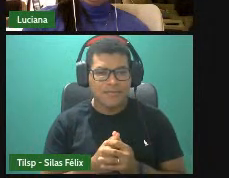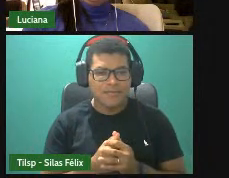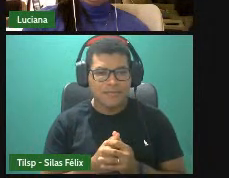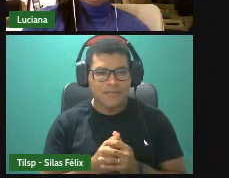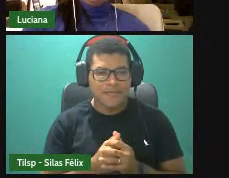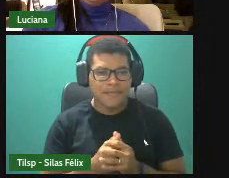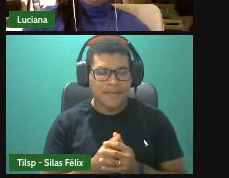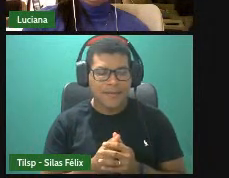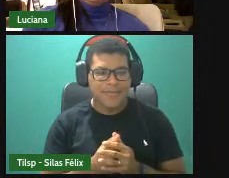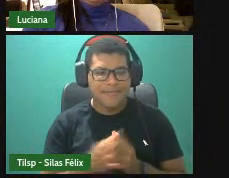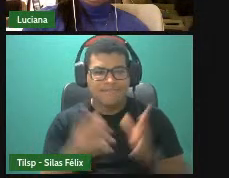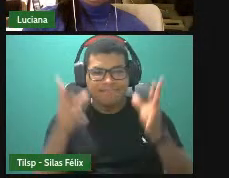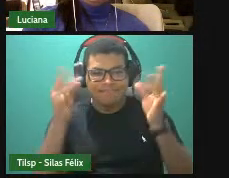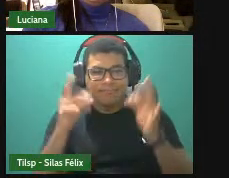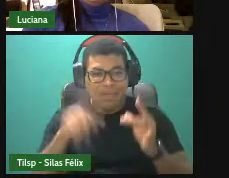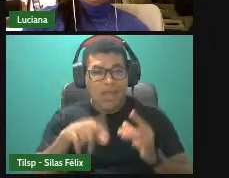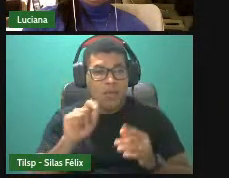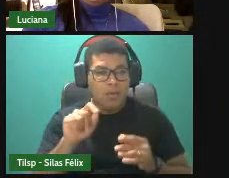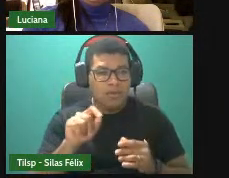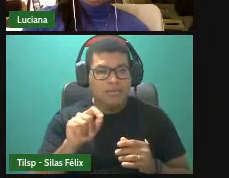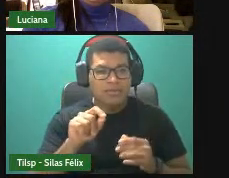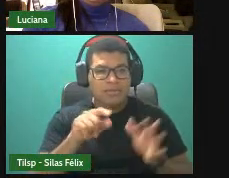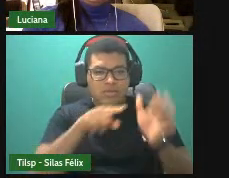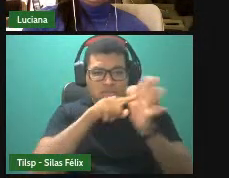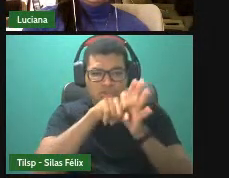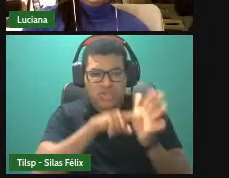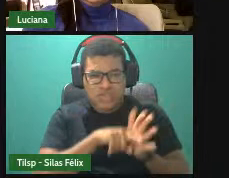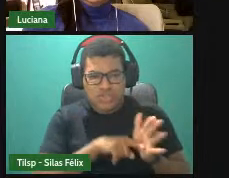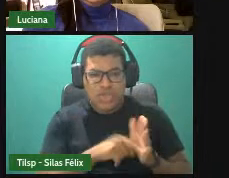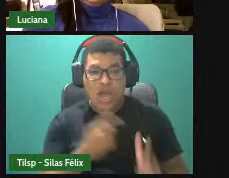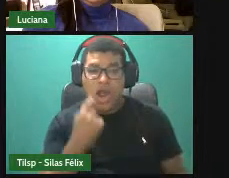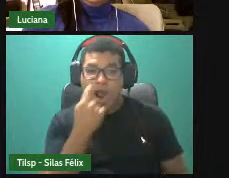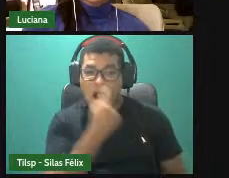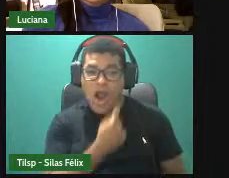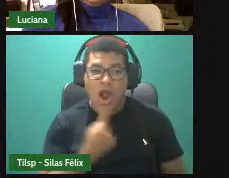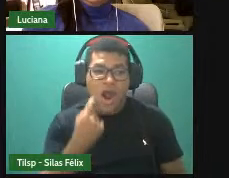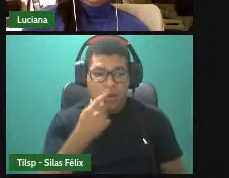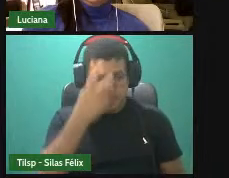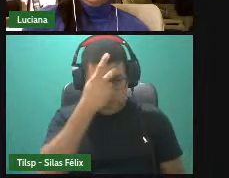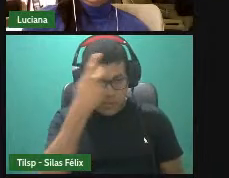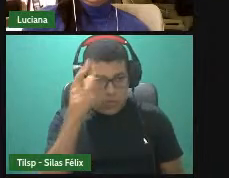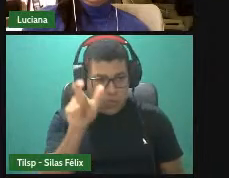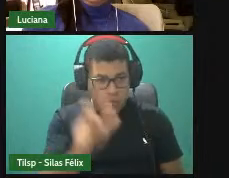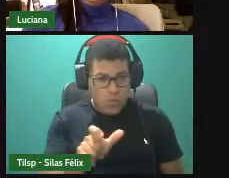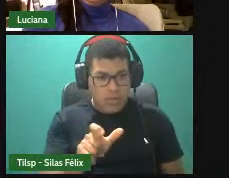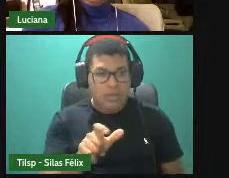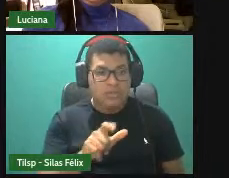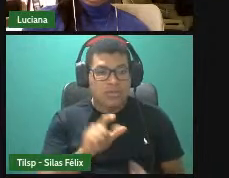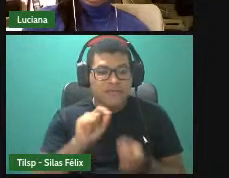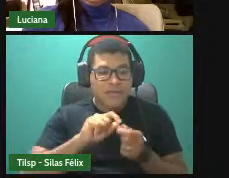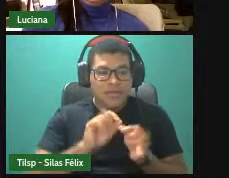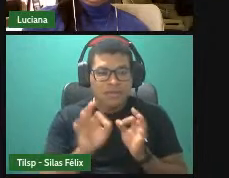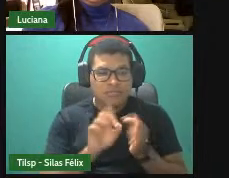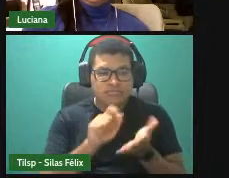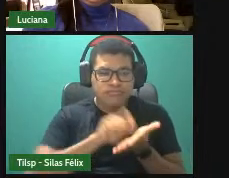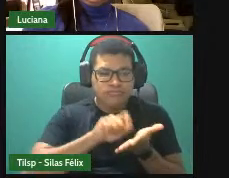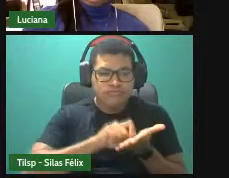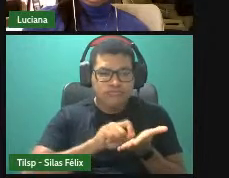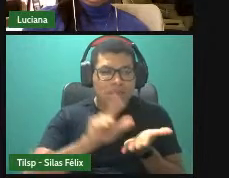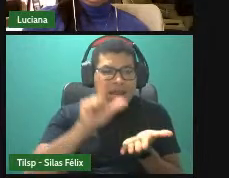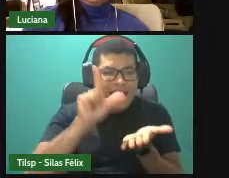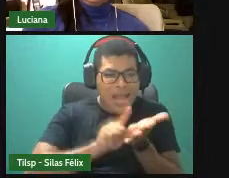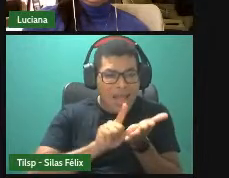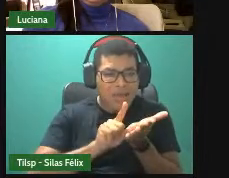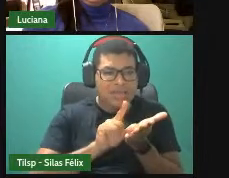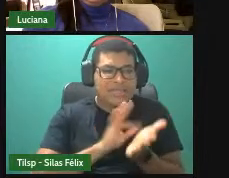descrevendo ela, é a análise da cavidade bucal de uma pessoa, né? Fornecendo um laudo técnico bastante detalhado,